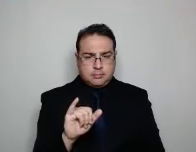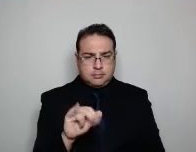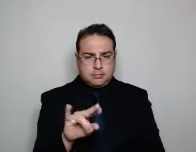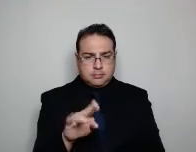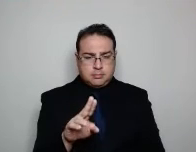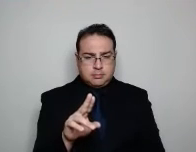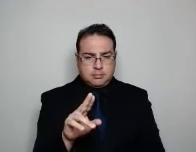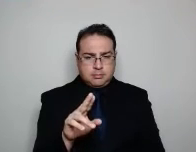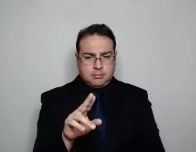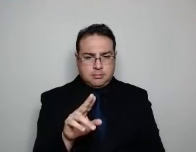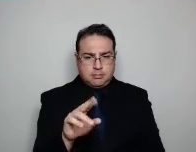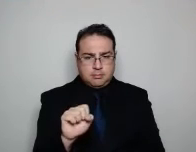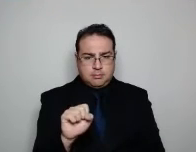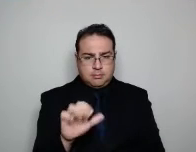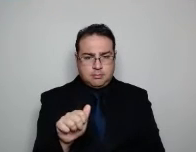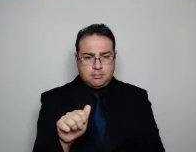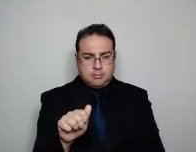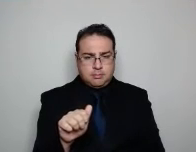S.A.